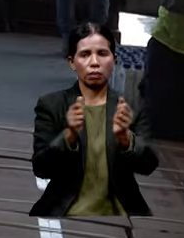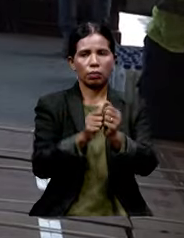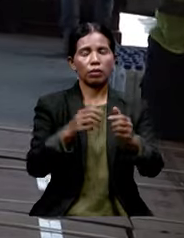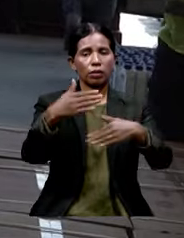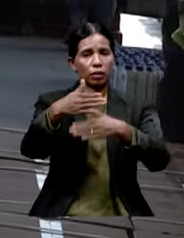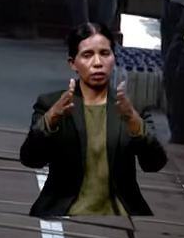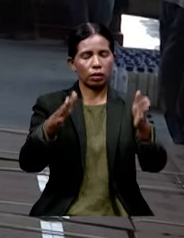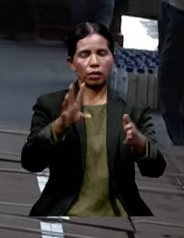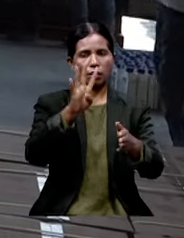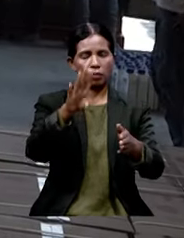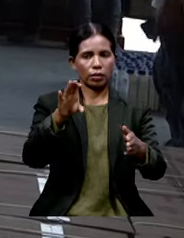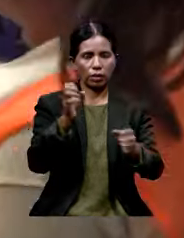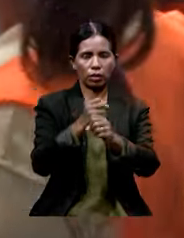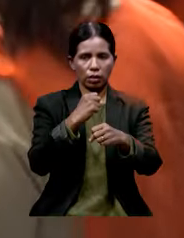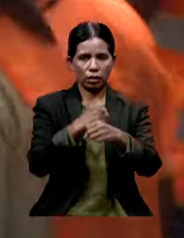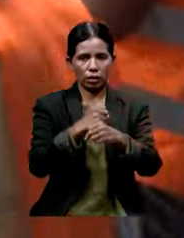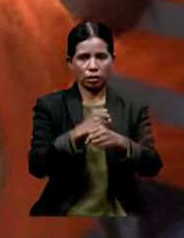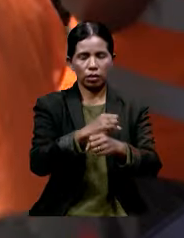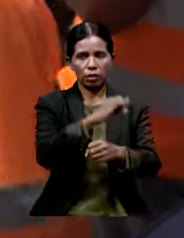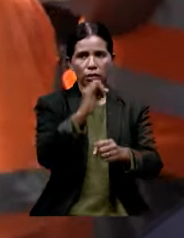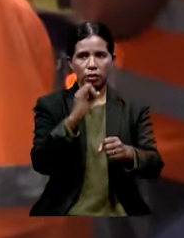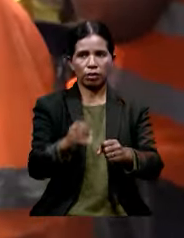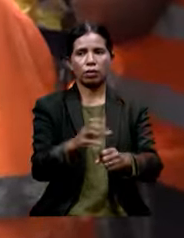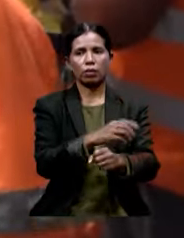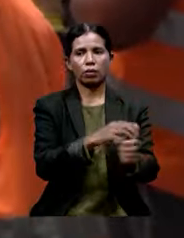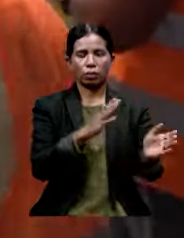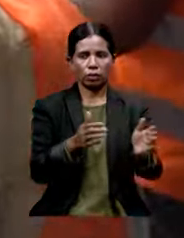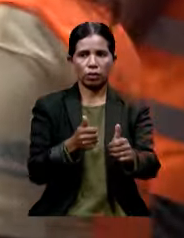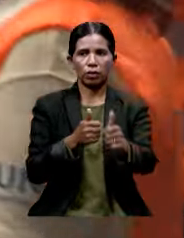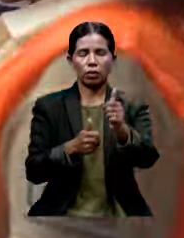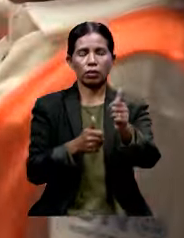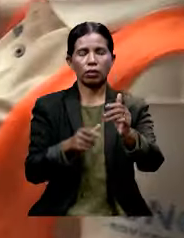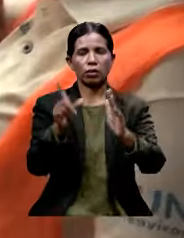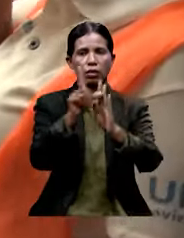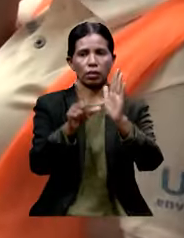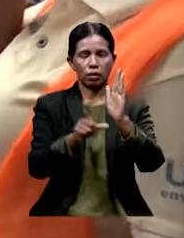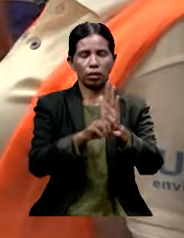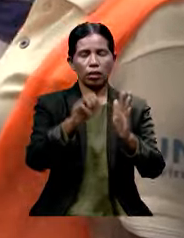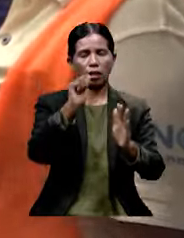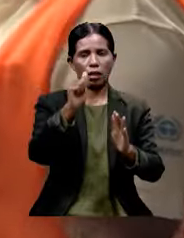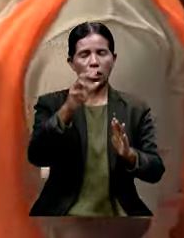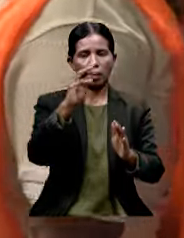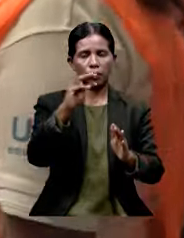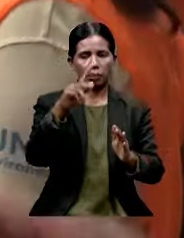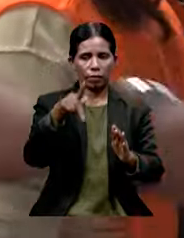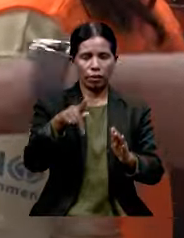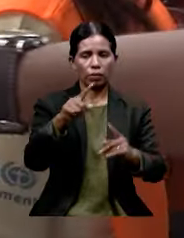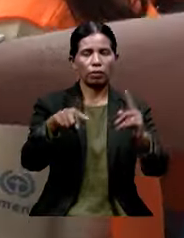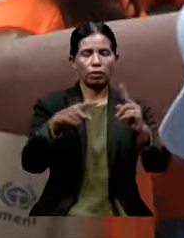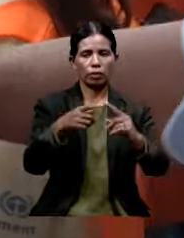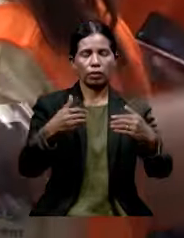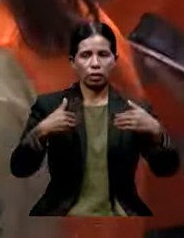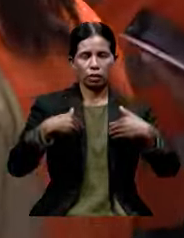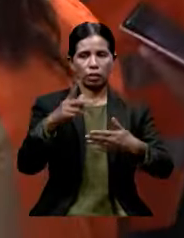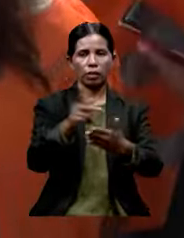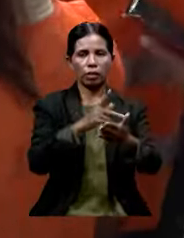Hatresin, no equipa halau kedas verificação, o di processa tuir base legal ANP nian, no vanghira ia indício ba